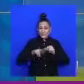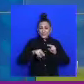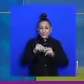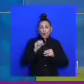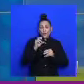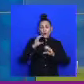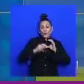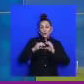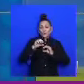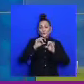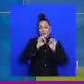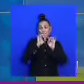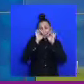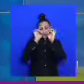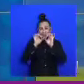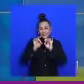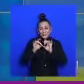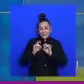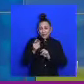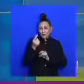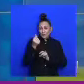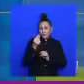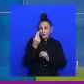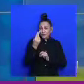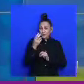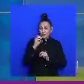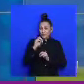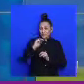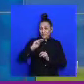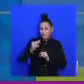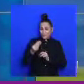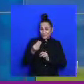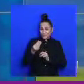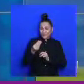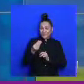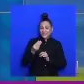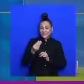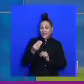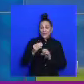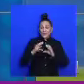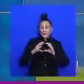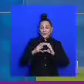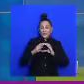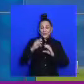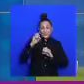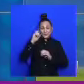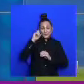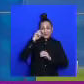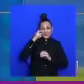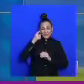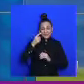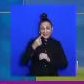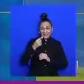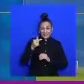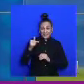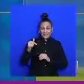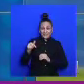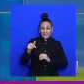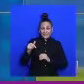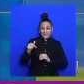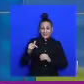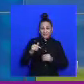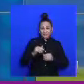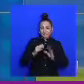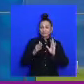especial com o prêmio estimado em 200 milhões de reais e não acumula. Bola preta, número 17. Preta,